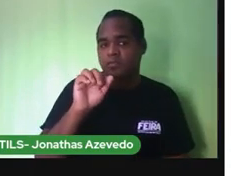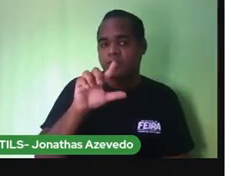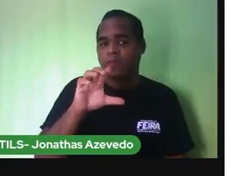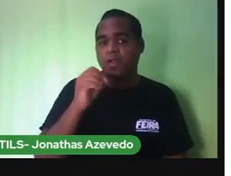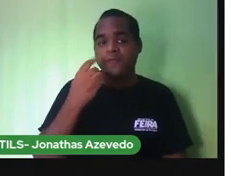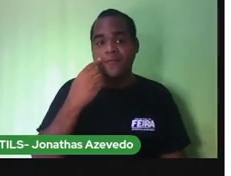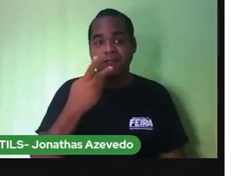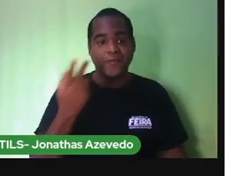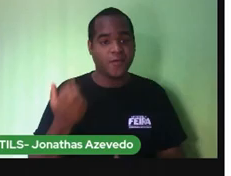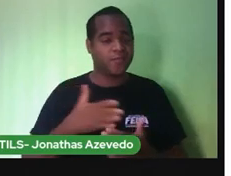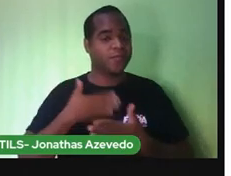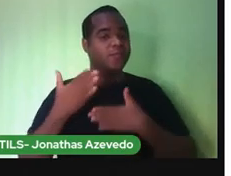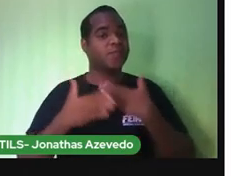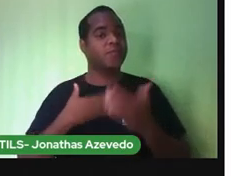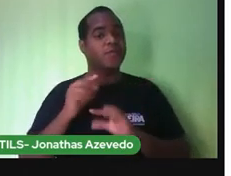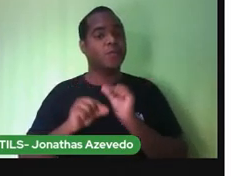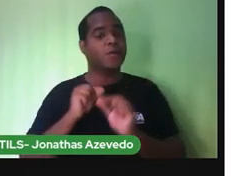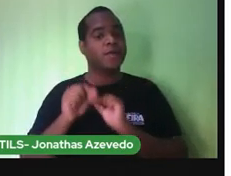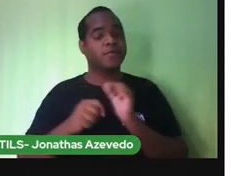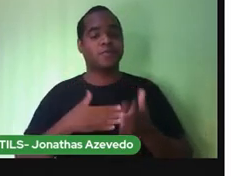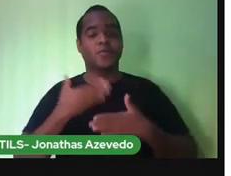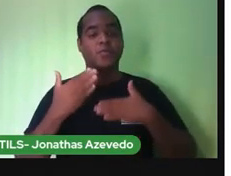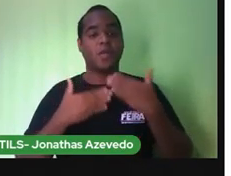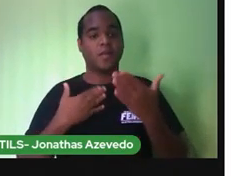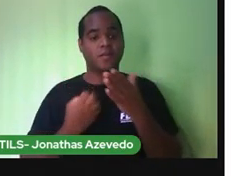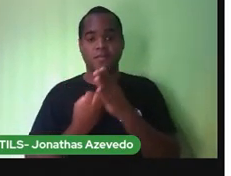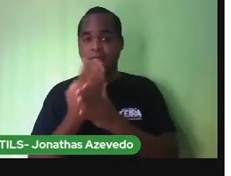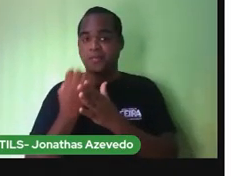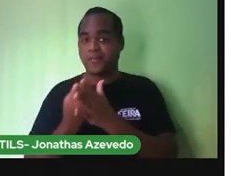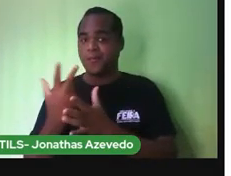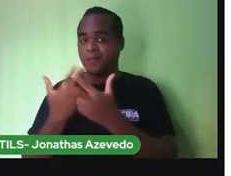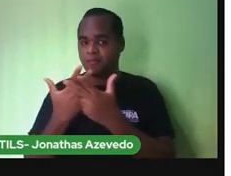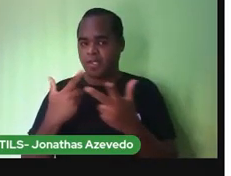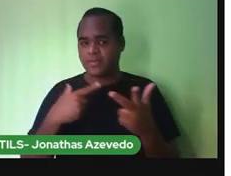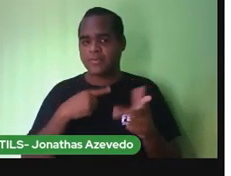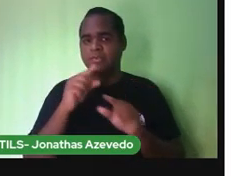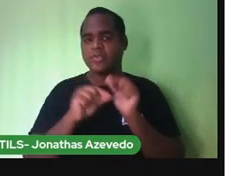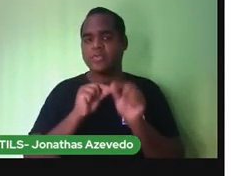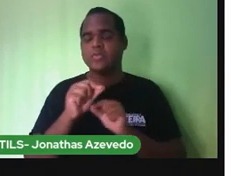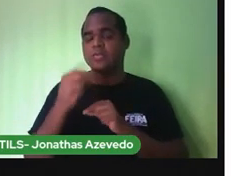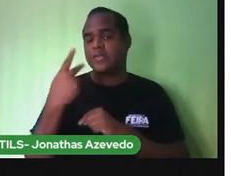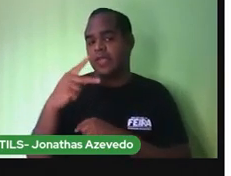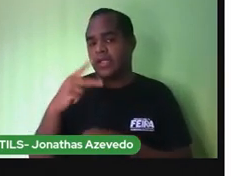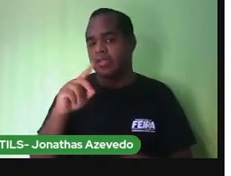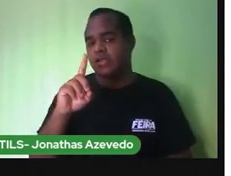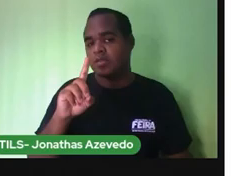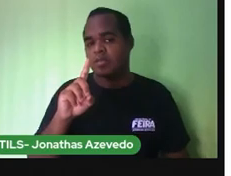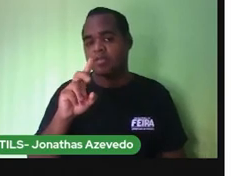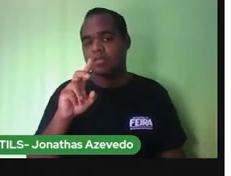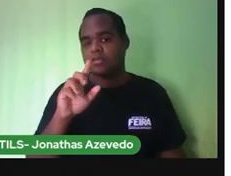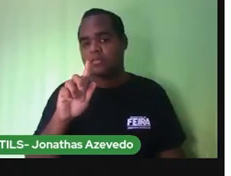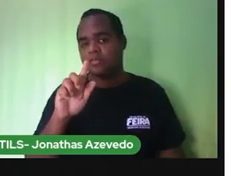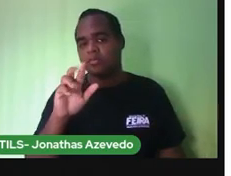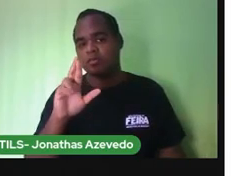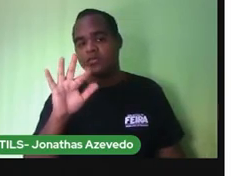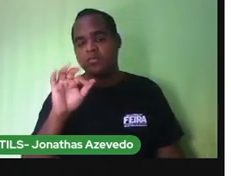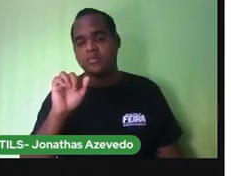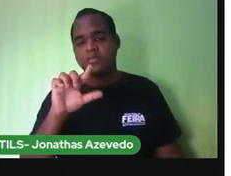espantado surpreendente surgiram Diante dele até que o grupo falou falou ouço